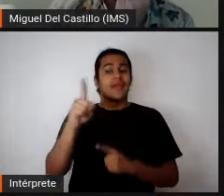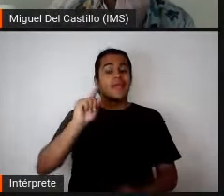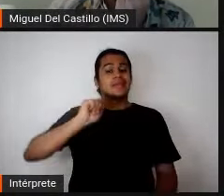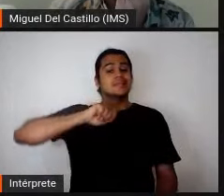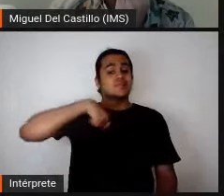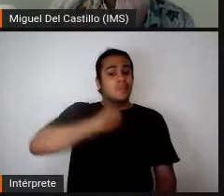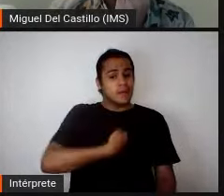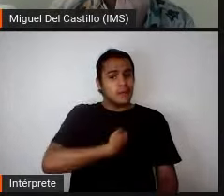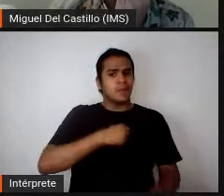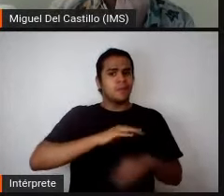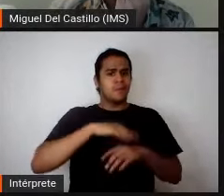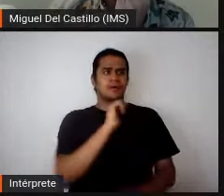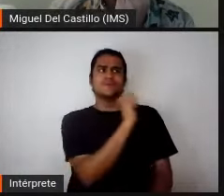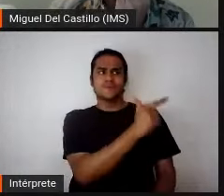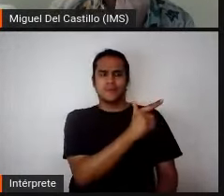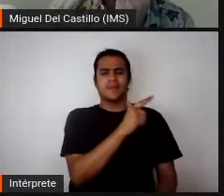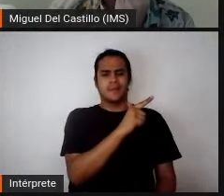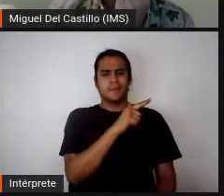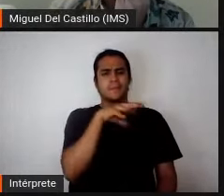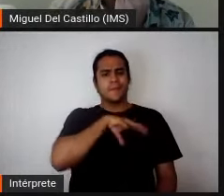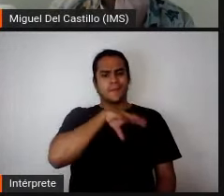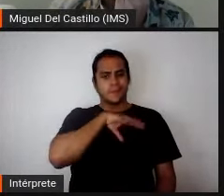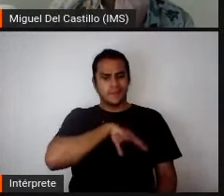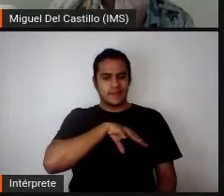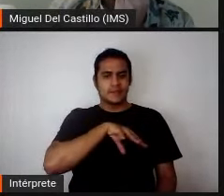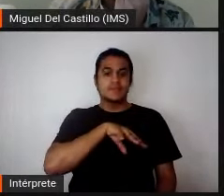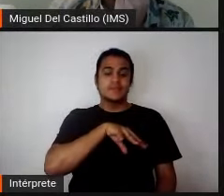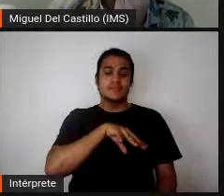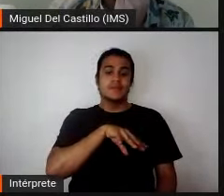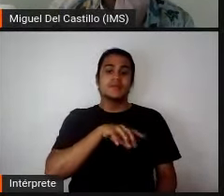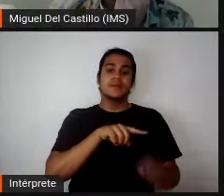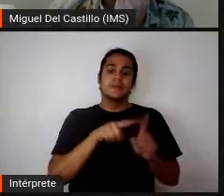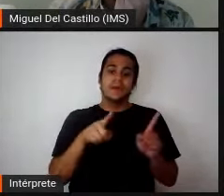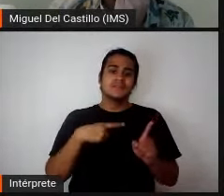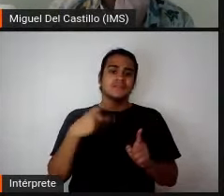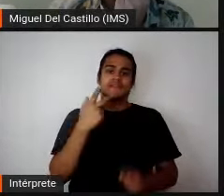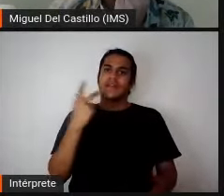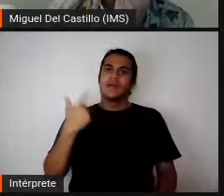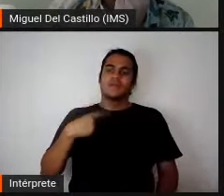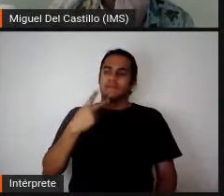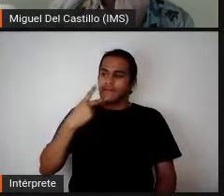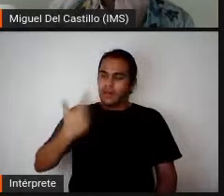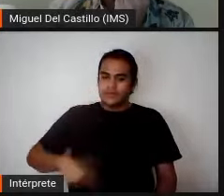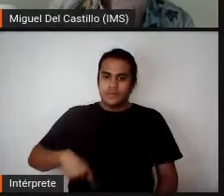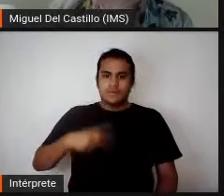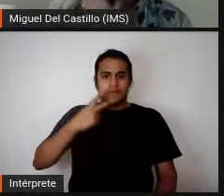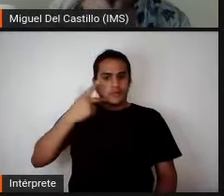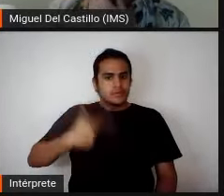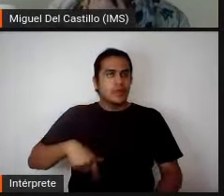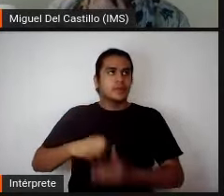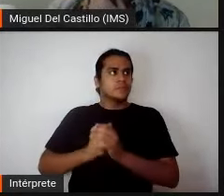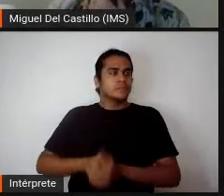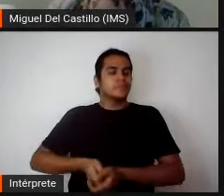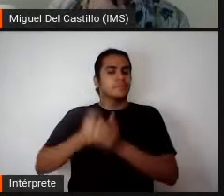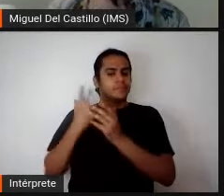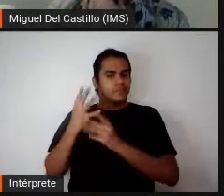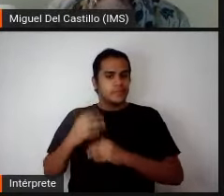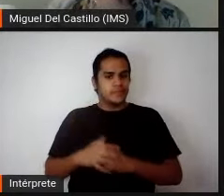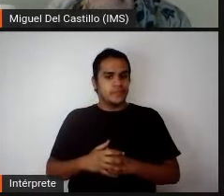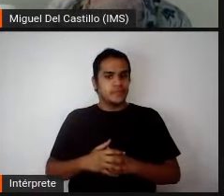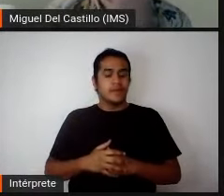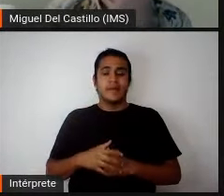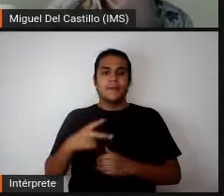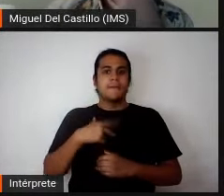português. Mas repeto e repeto 10 mil vezes. Eu entrei nessa como peixe na